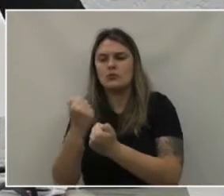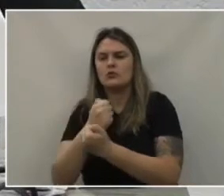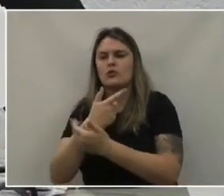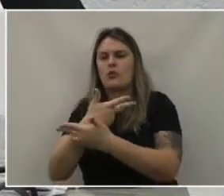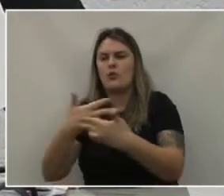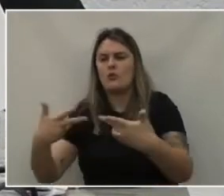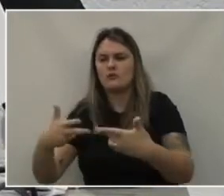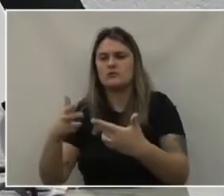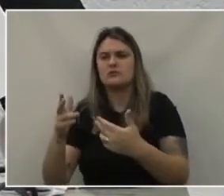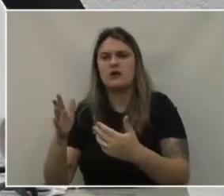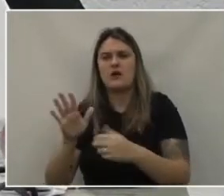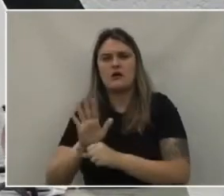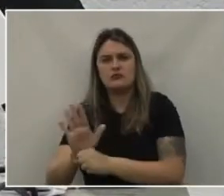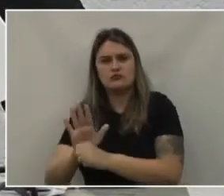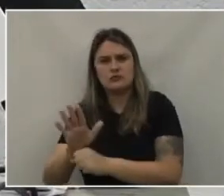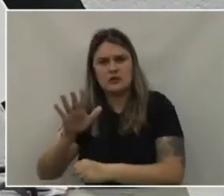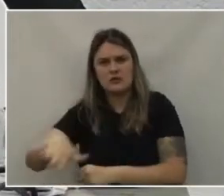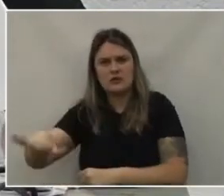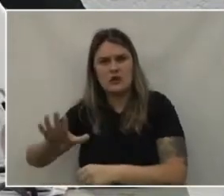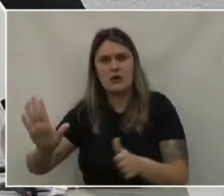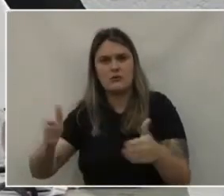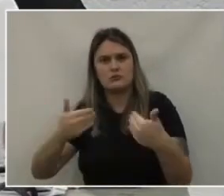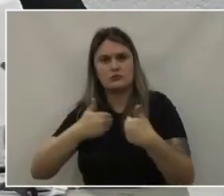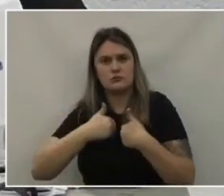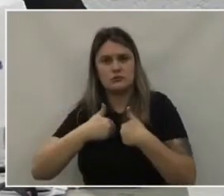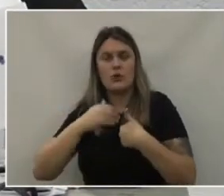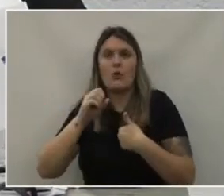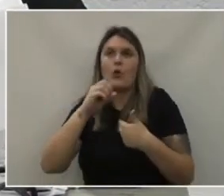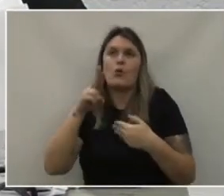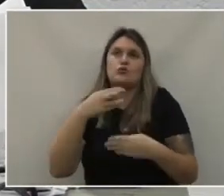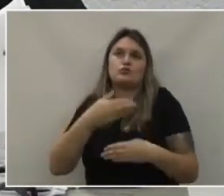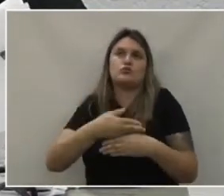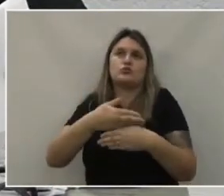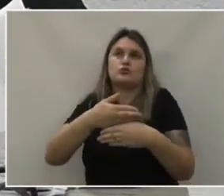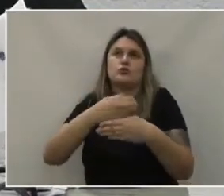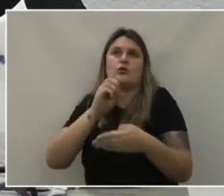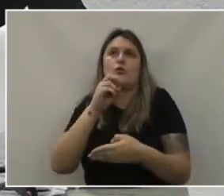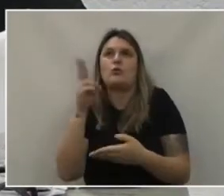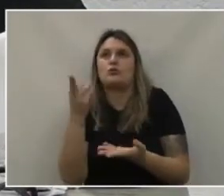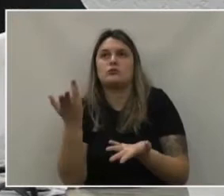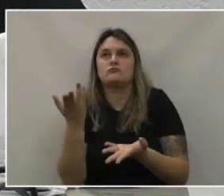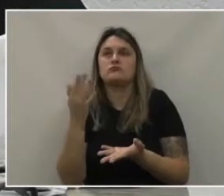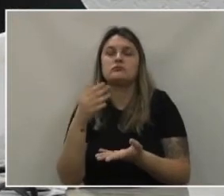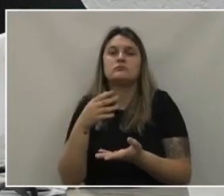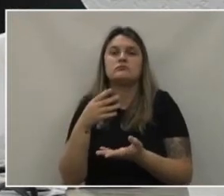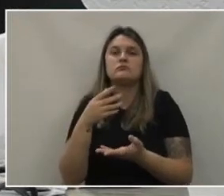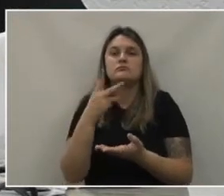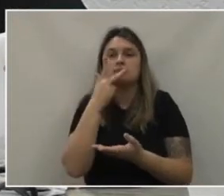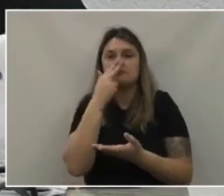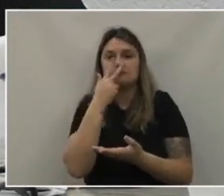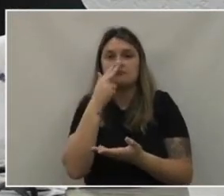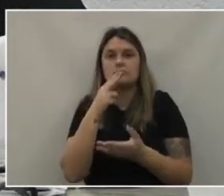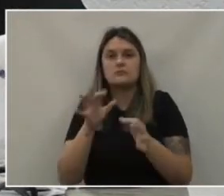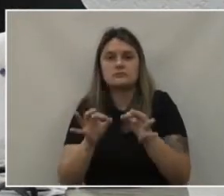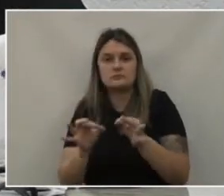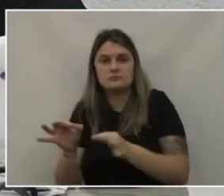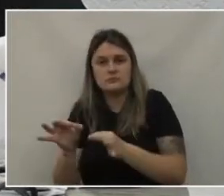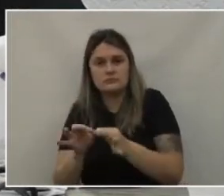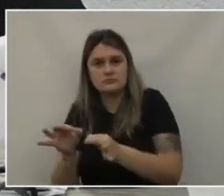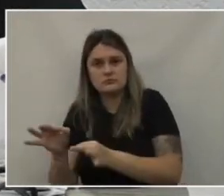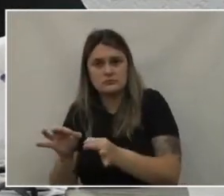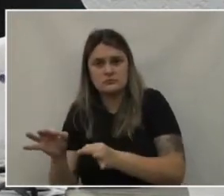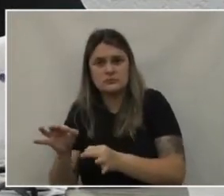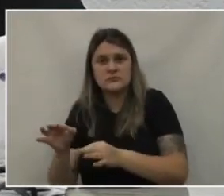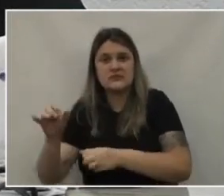feito, ou seja construído, ou, vamos dizer assim, seja organizado